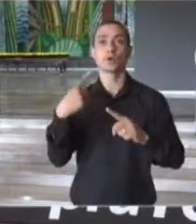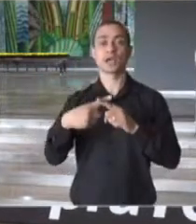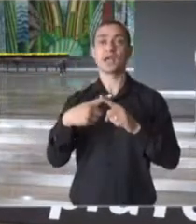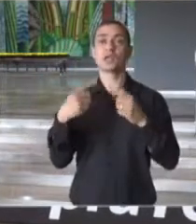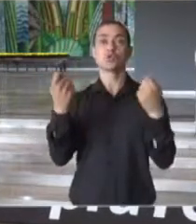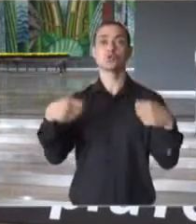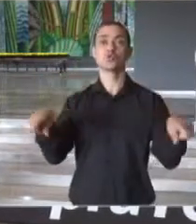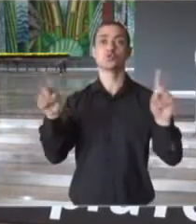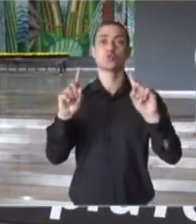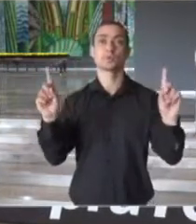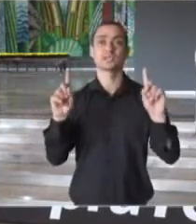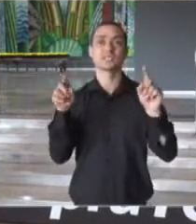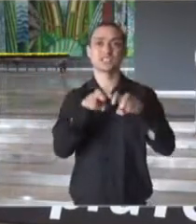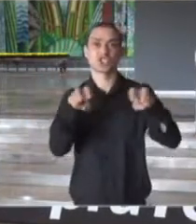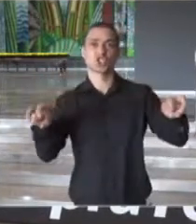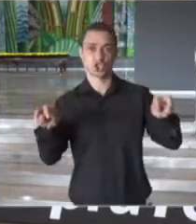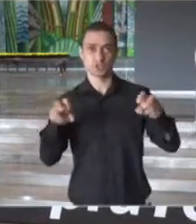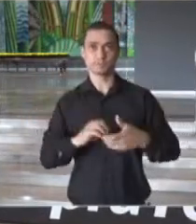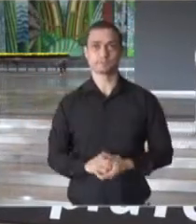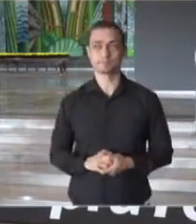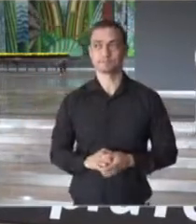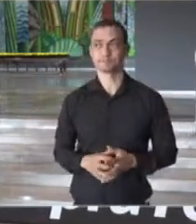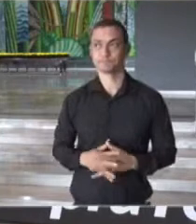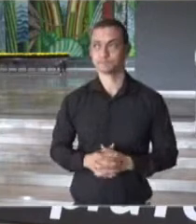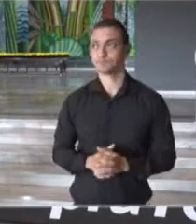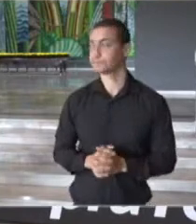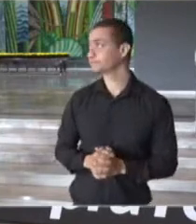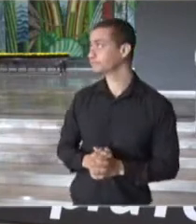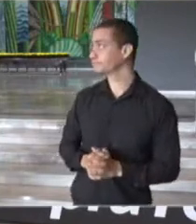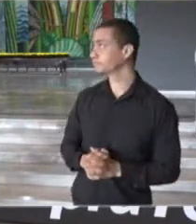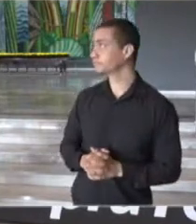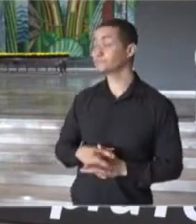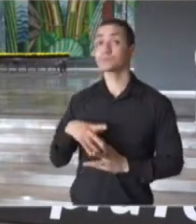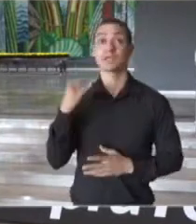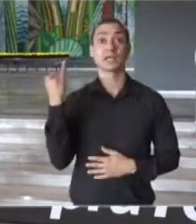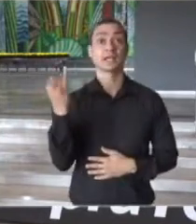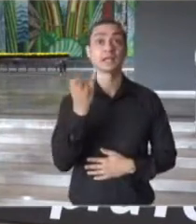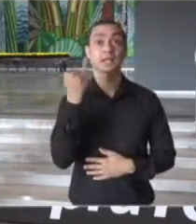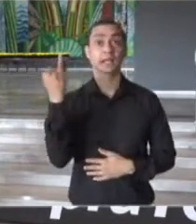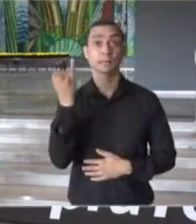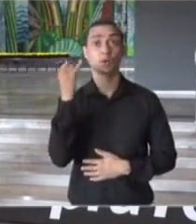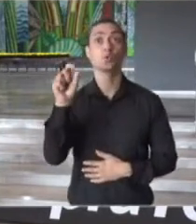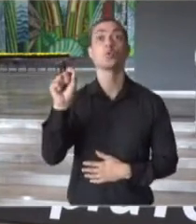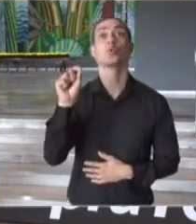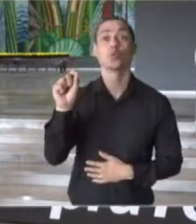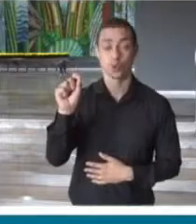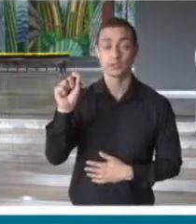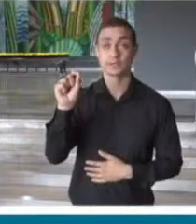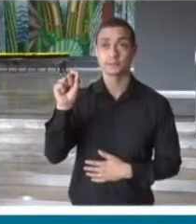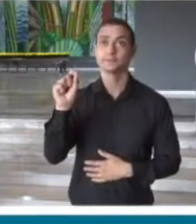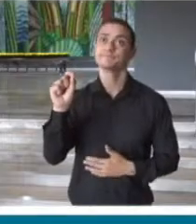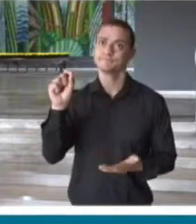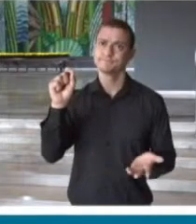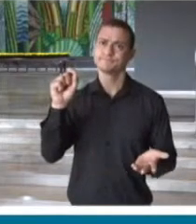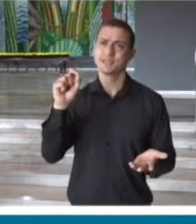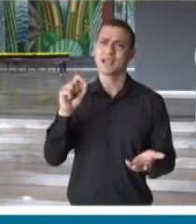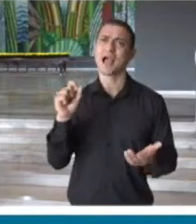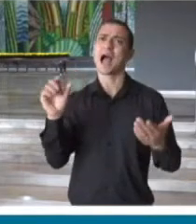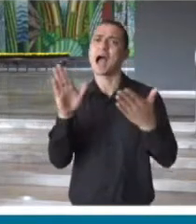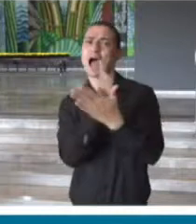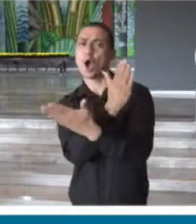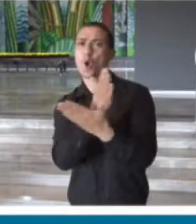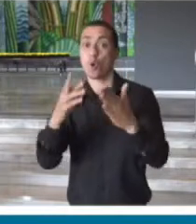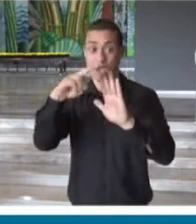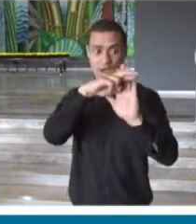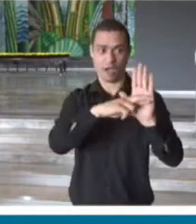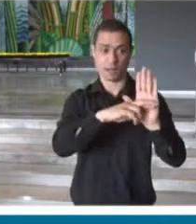ter este distanciamento. Pode passar? Uma coisa importante, né? Que obviamente existem exceções à regra,